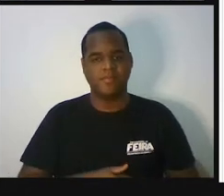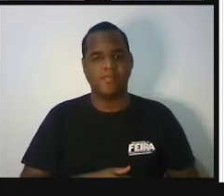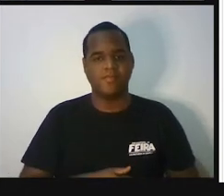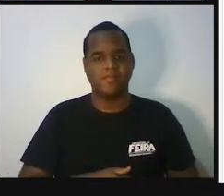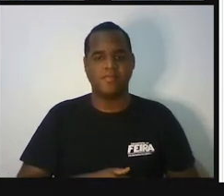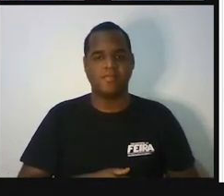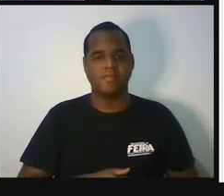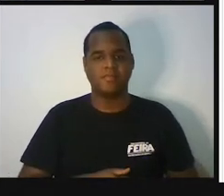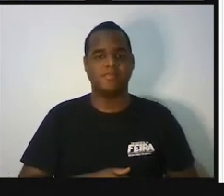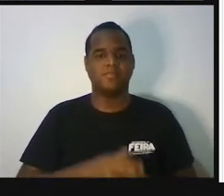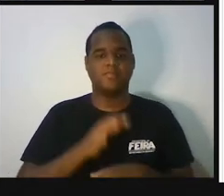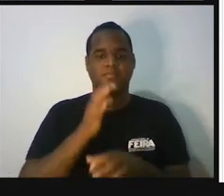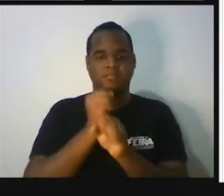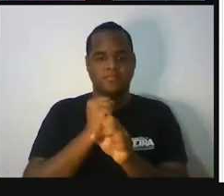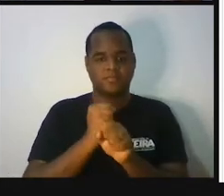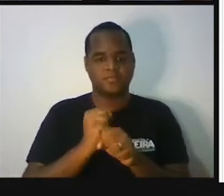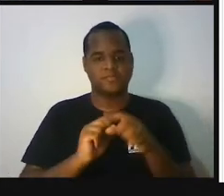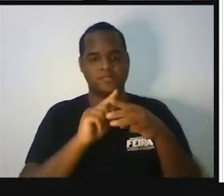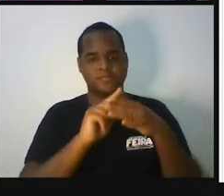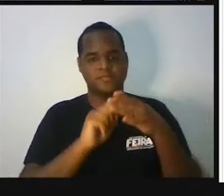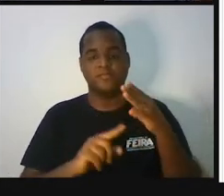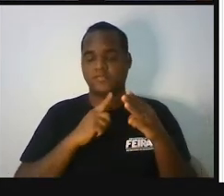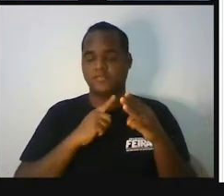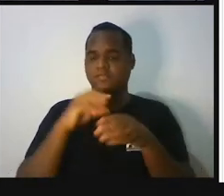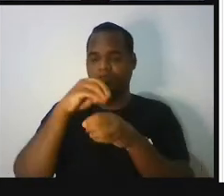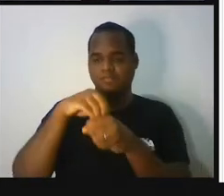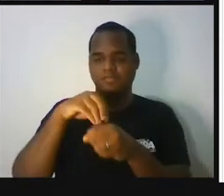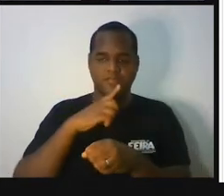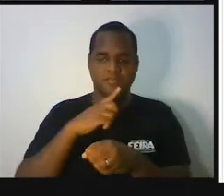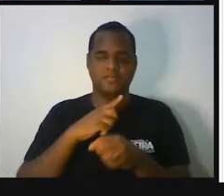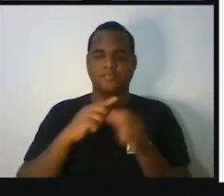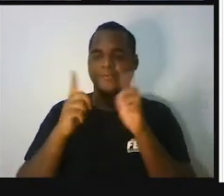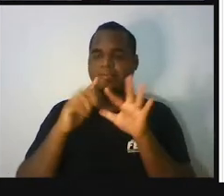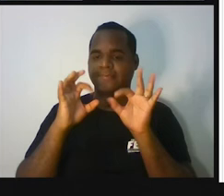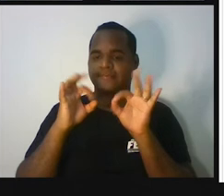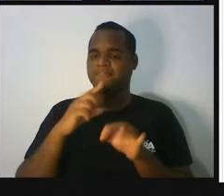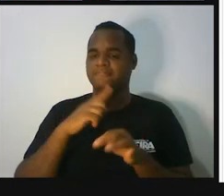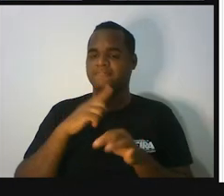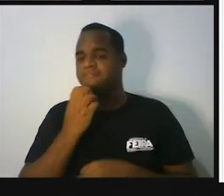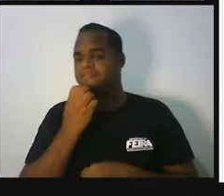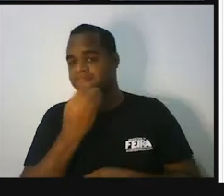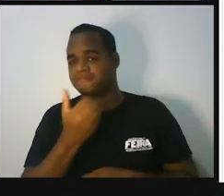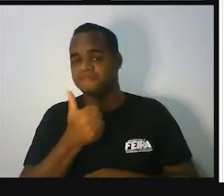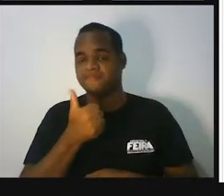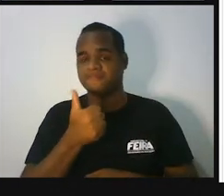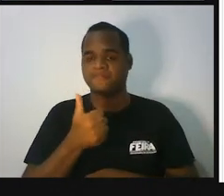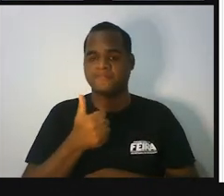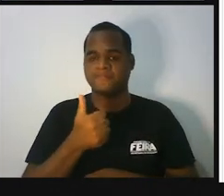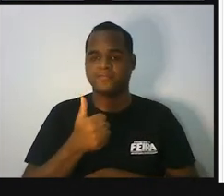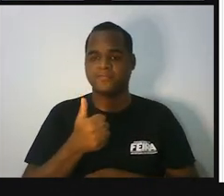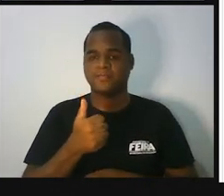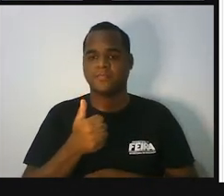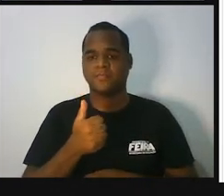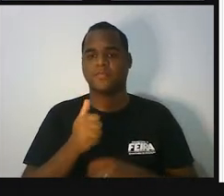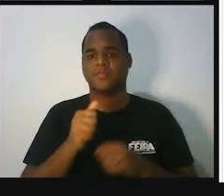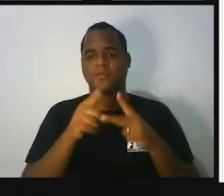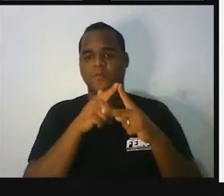soma daqueles três ângulos internos do triângulo. Certo? Um ângulo mede